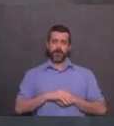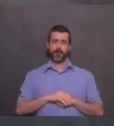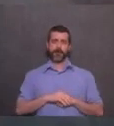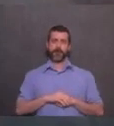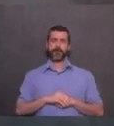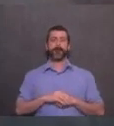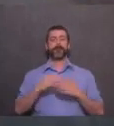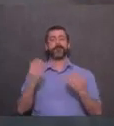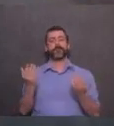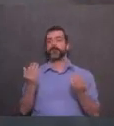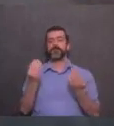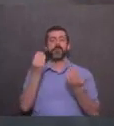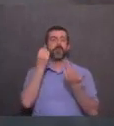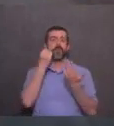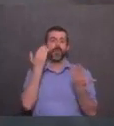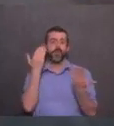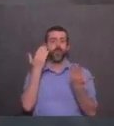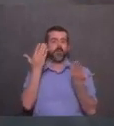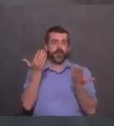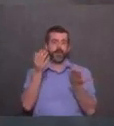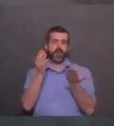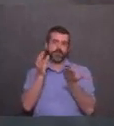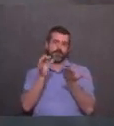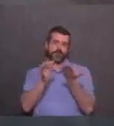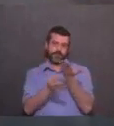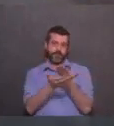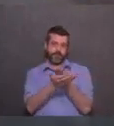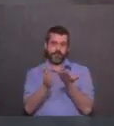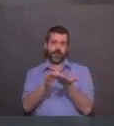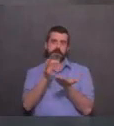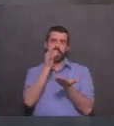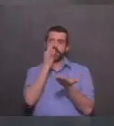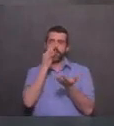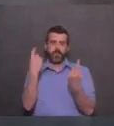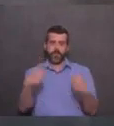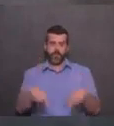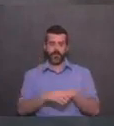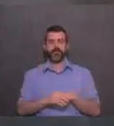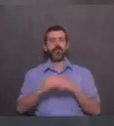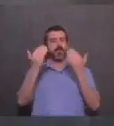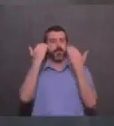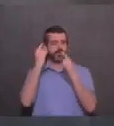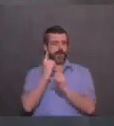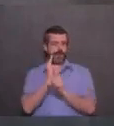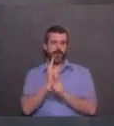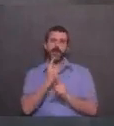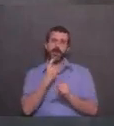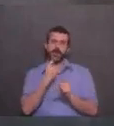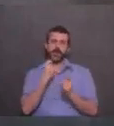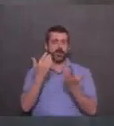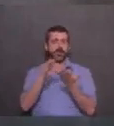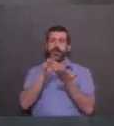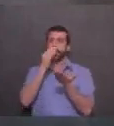A Sagrada Comunhão será distribuída apenas na mão. Holy Communion shall be